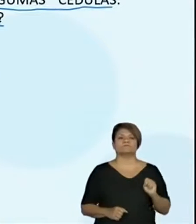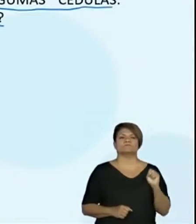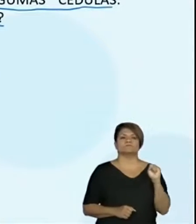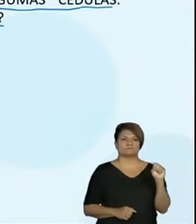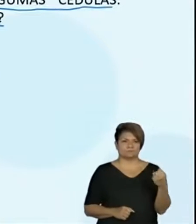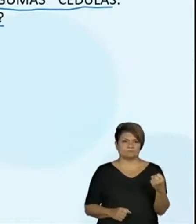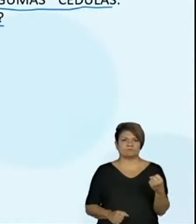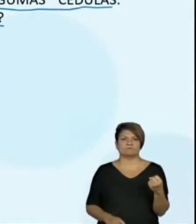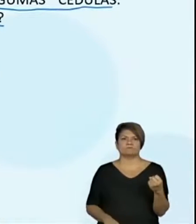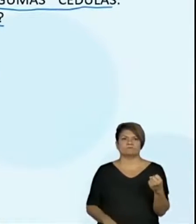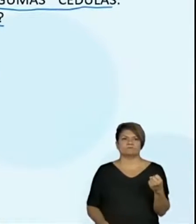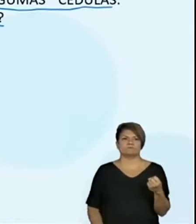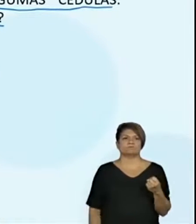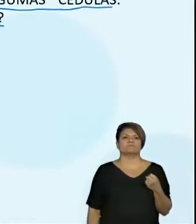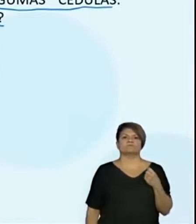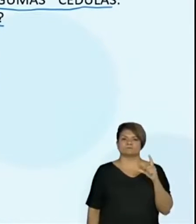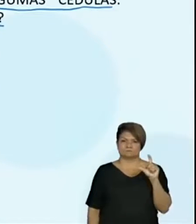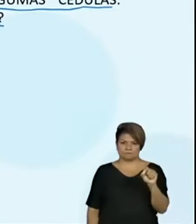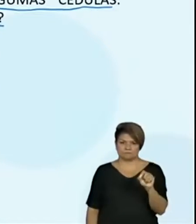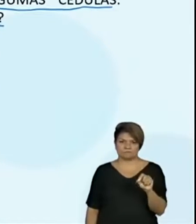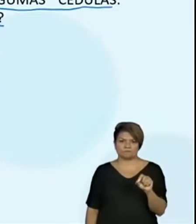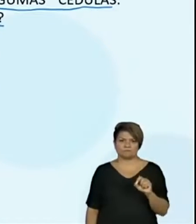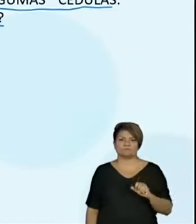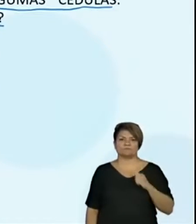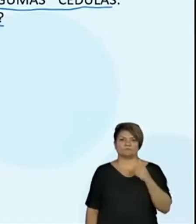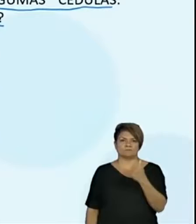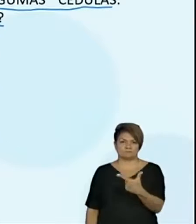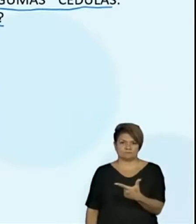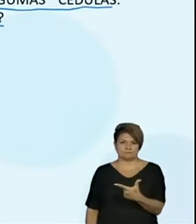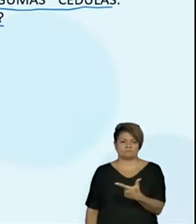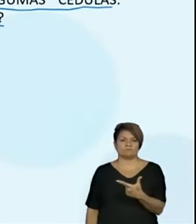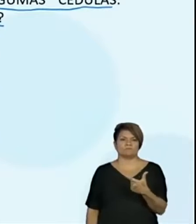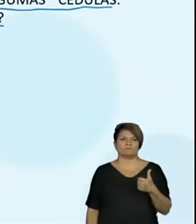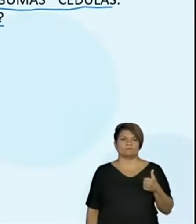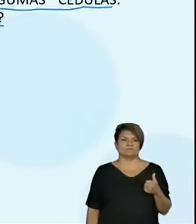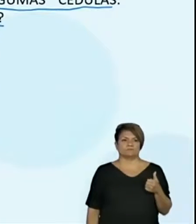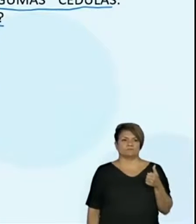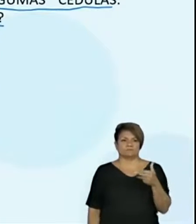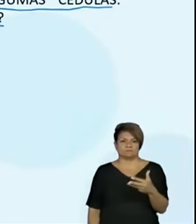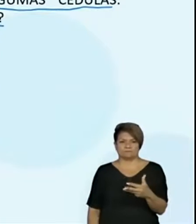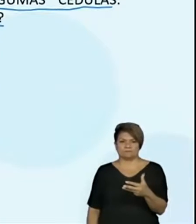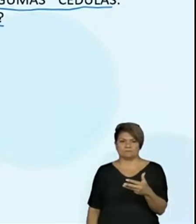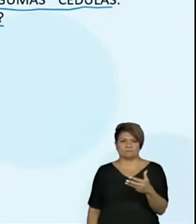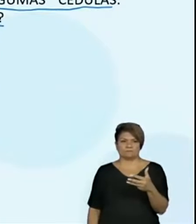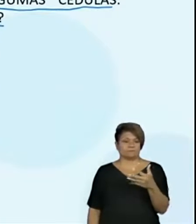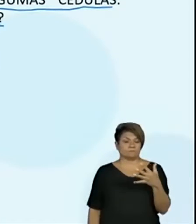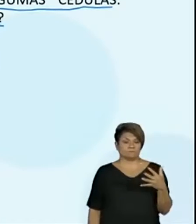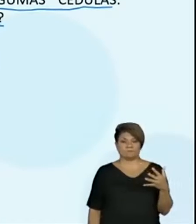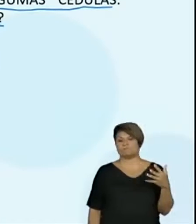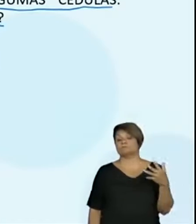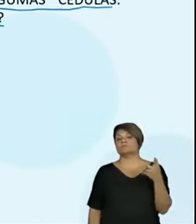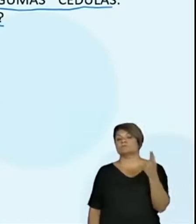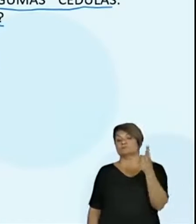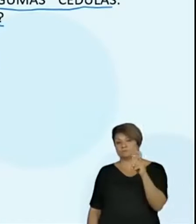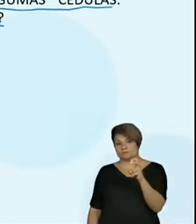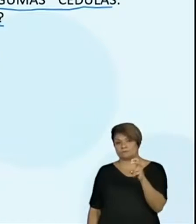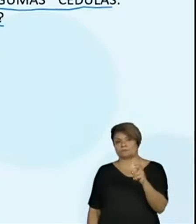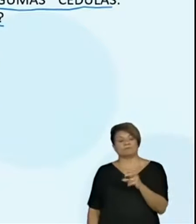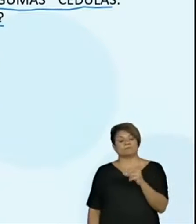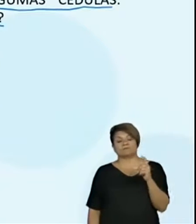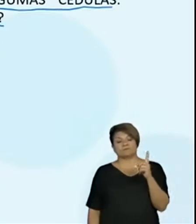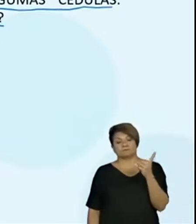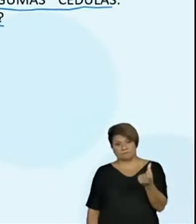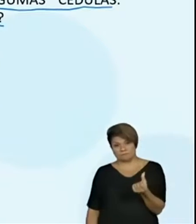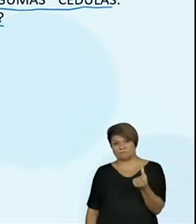2, 8, mais 2, 10, mais 2, 12, mais 2, 14, mais 2,